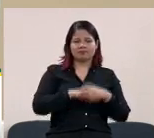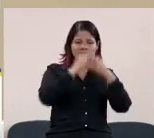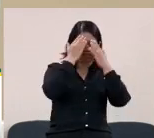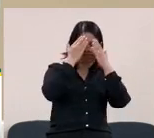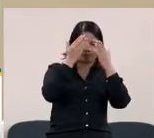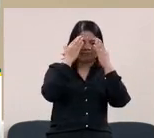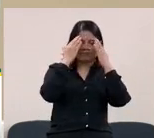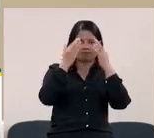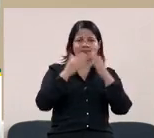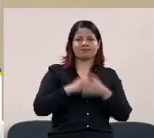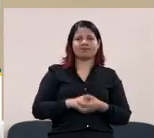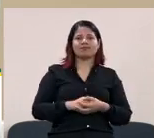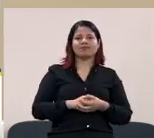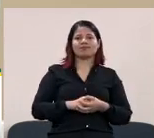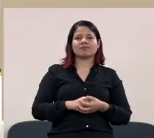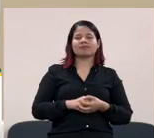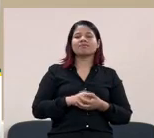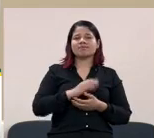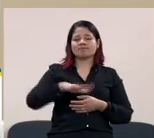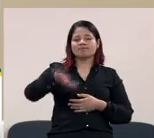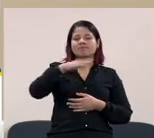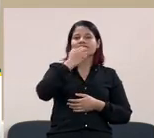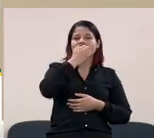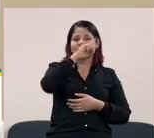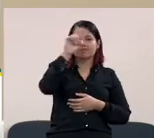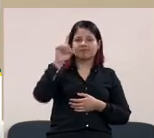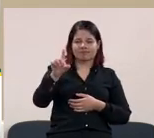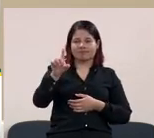pela oportunidade e desejo a todos um bom dia.